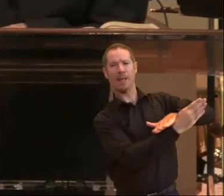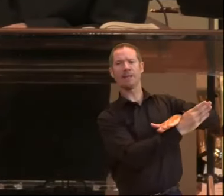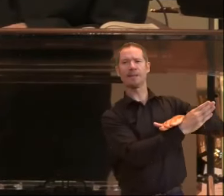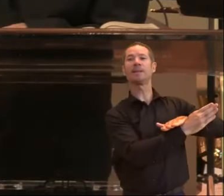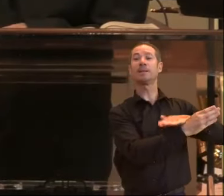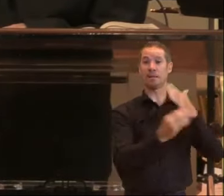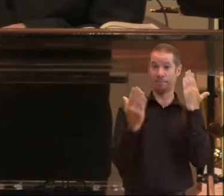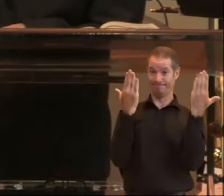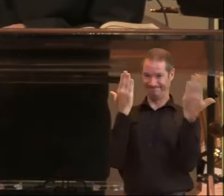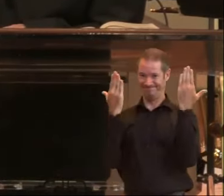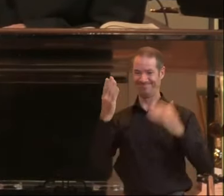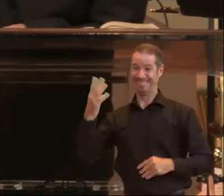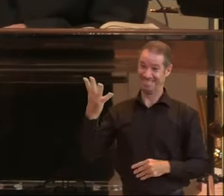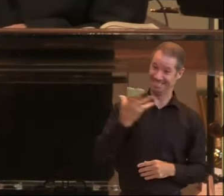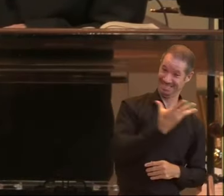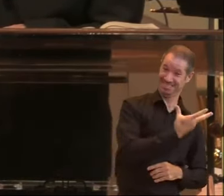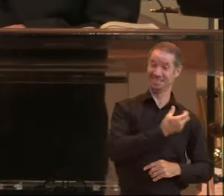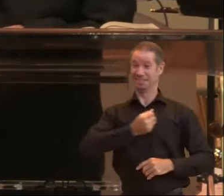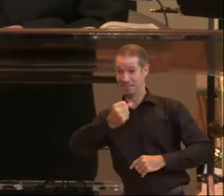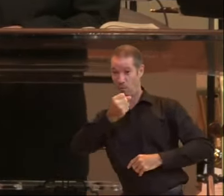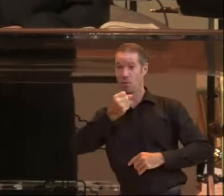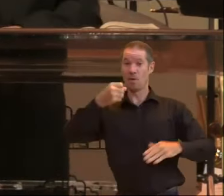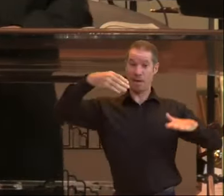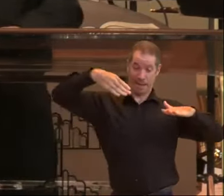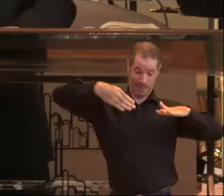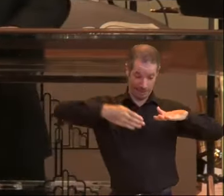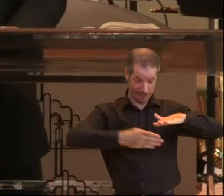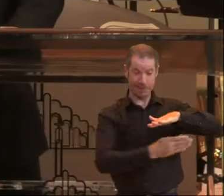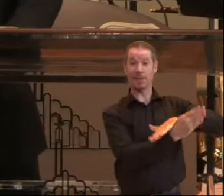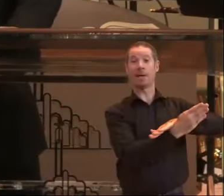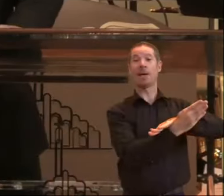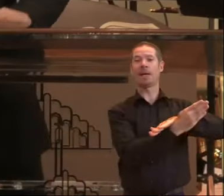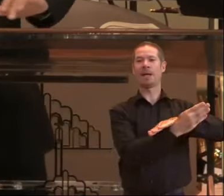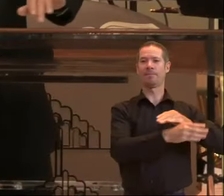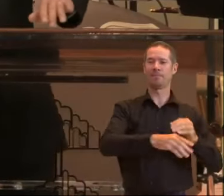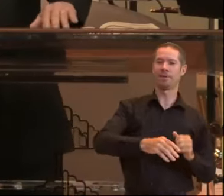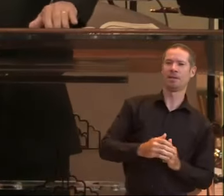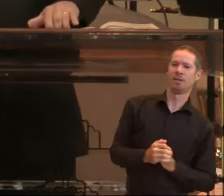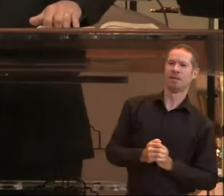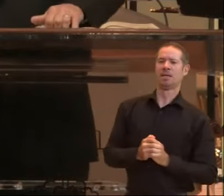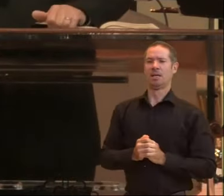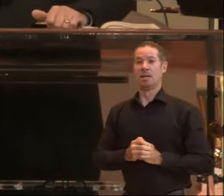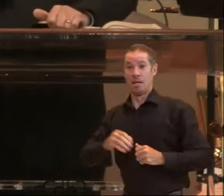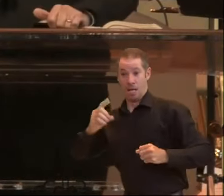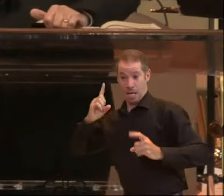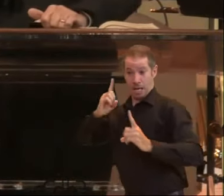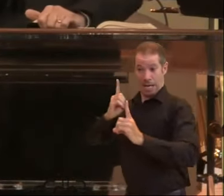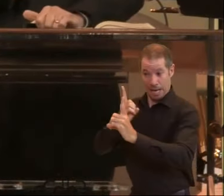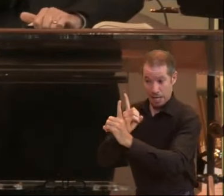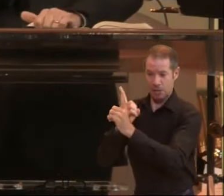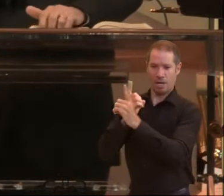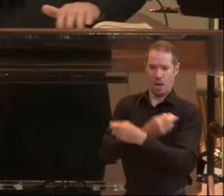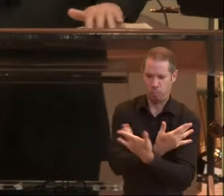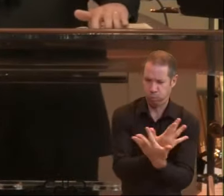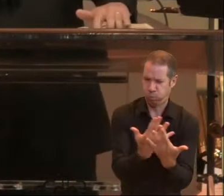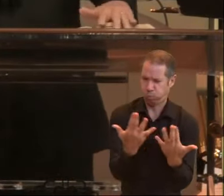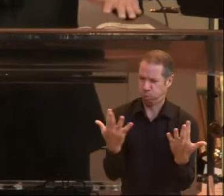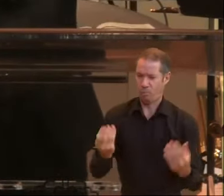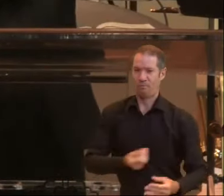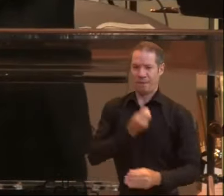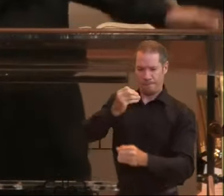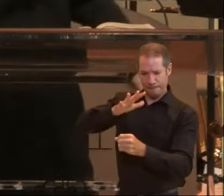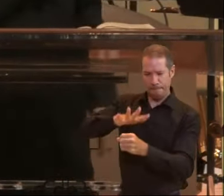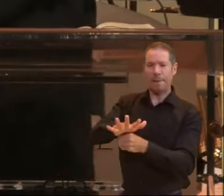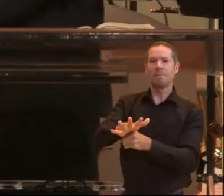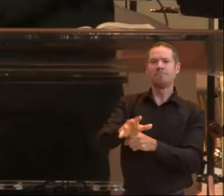mim será salvo, e entrará e sairá e achará pastagem.